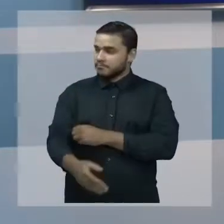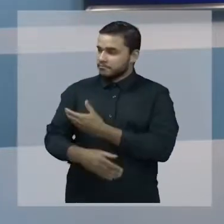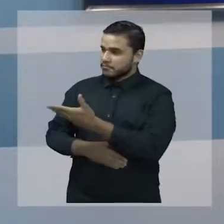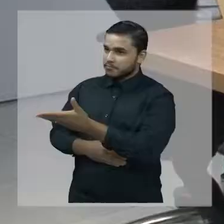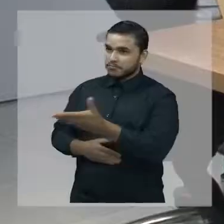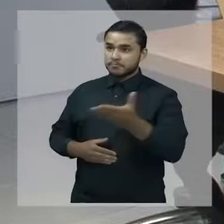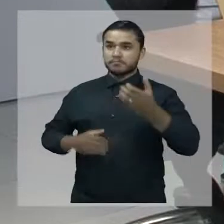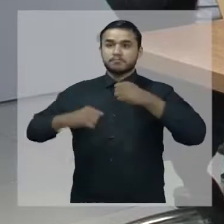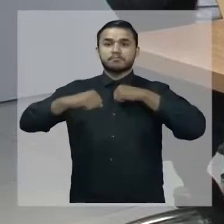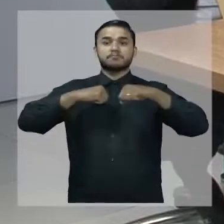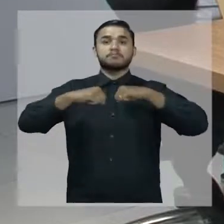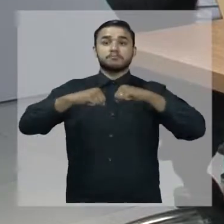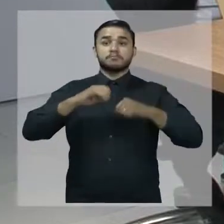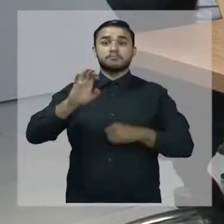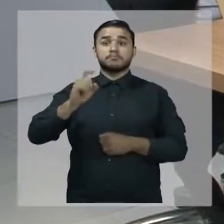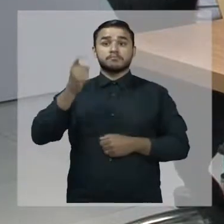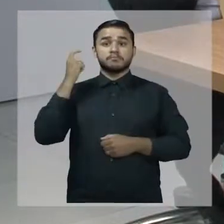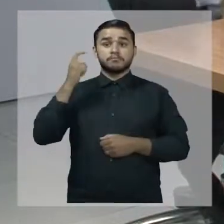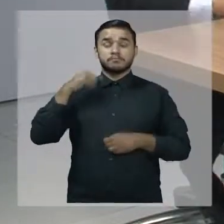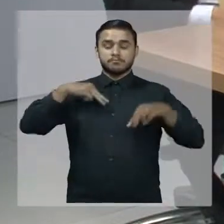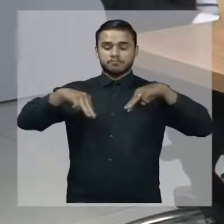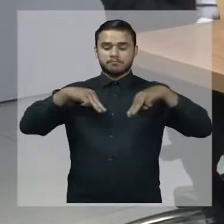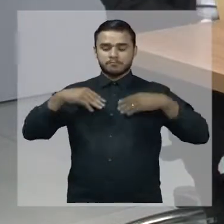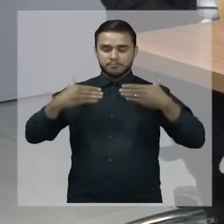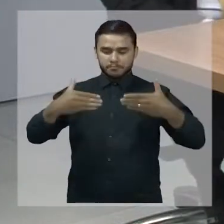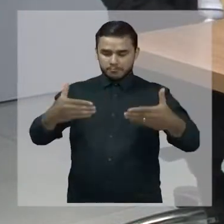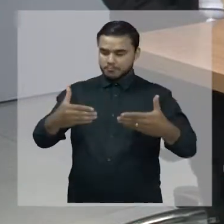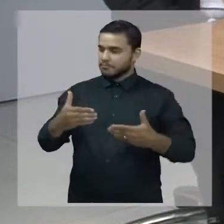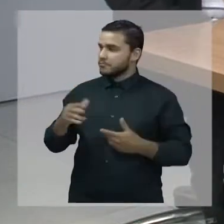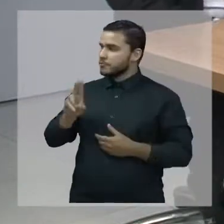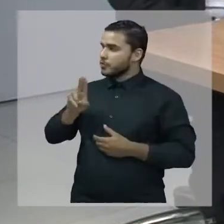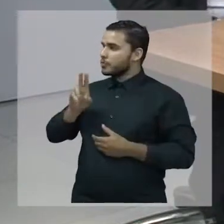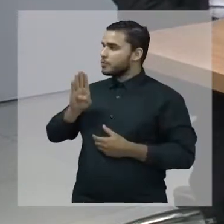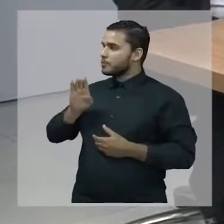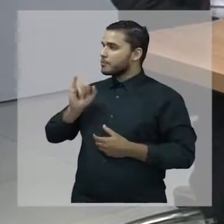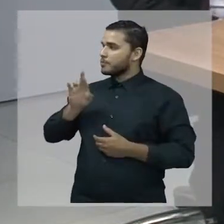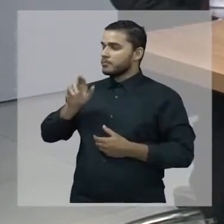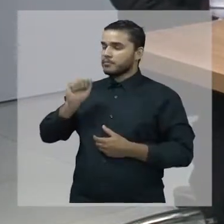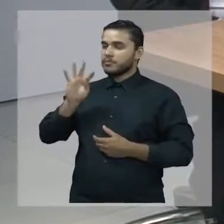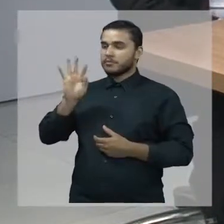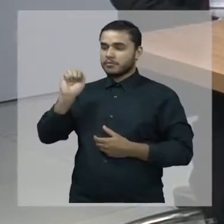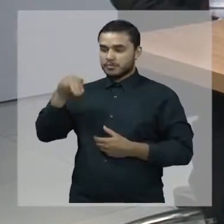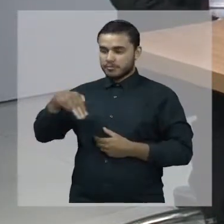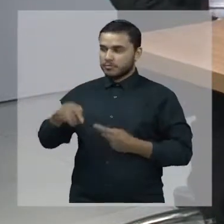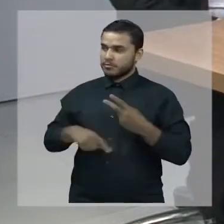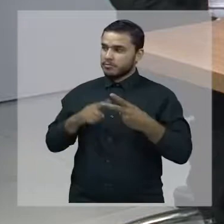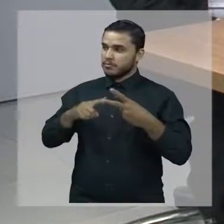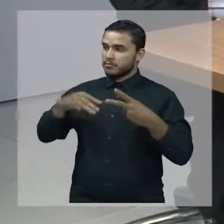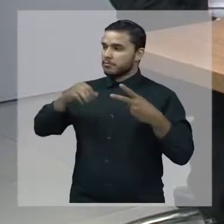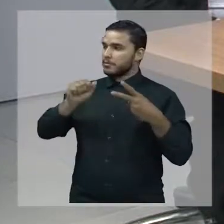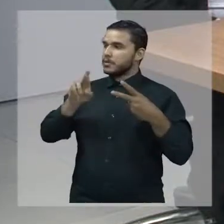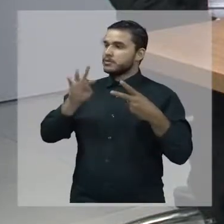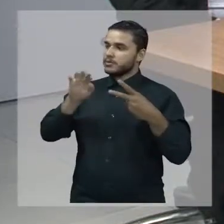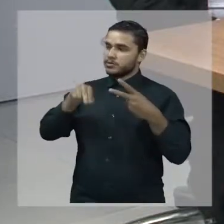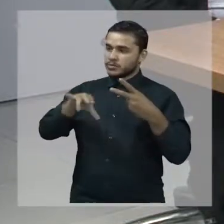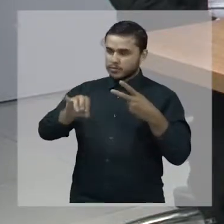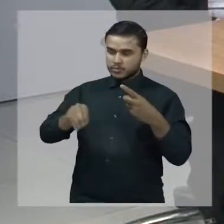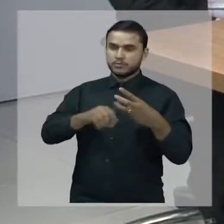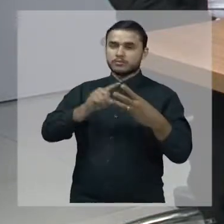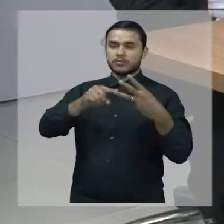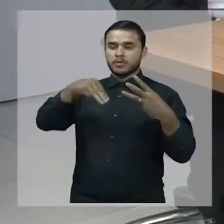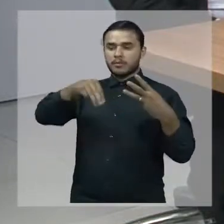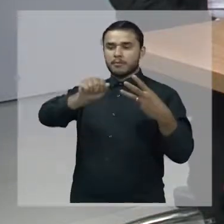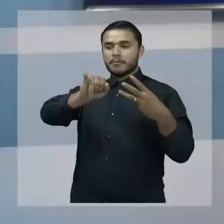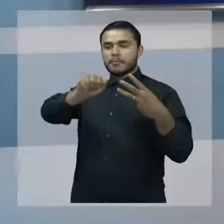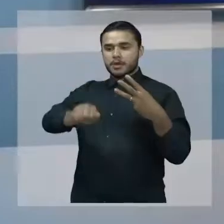com as participações dos nossos debatedores, o ex-ministro Biratã Aguiar, os professores Martônio Monte Alverne e